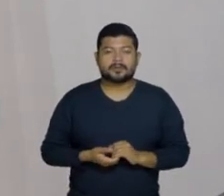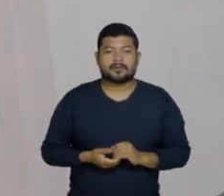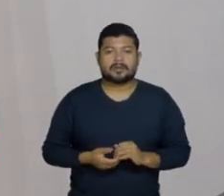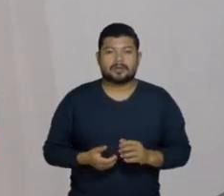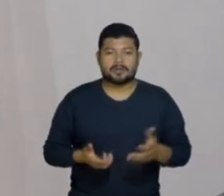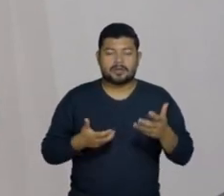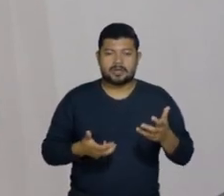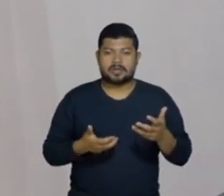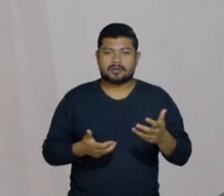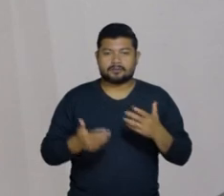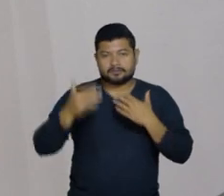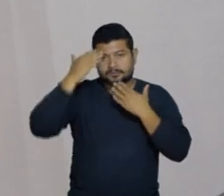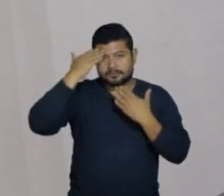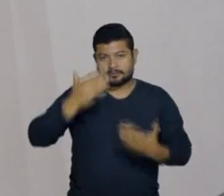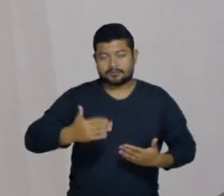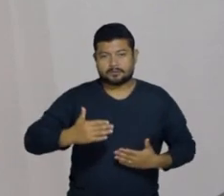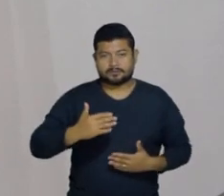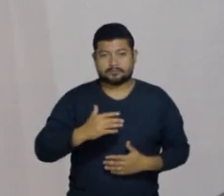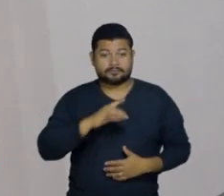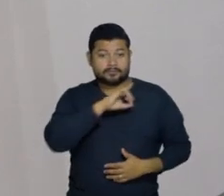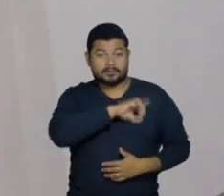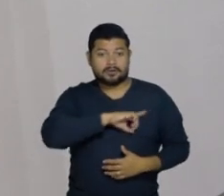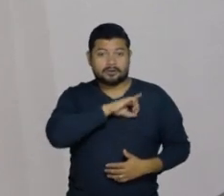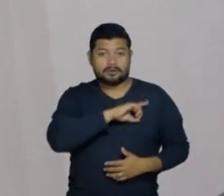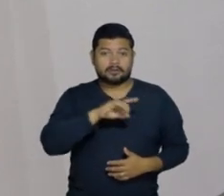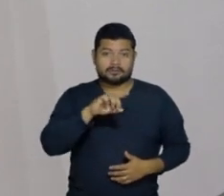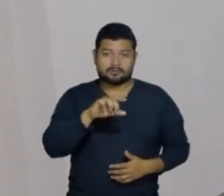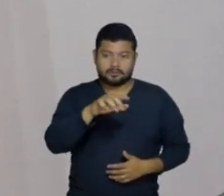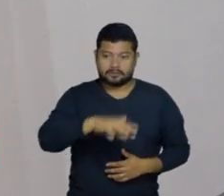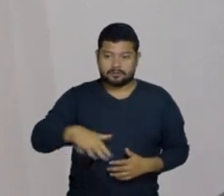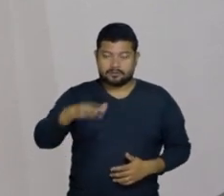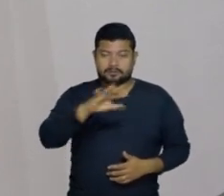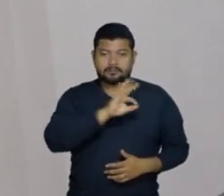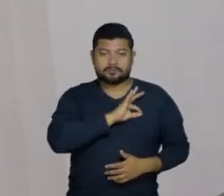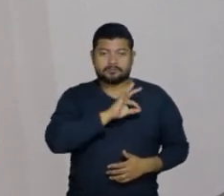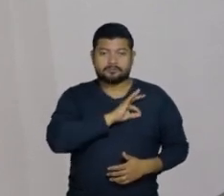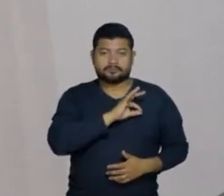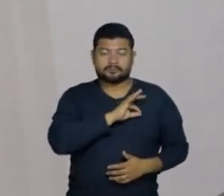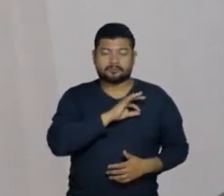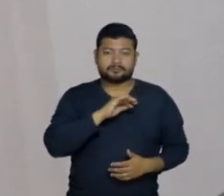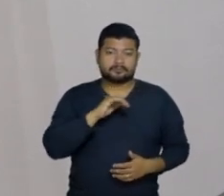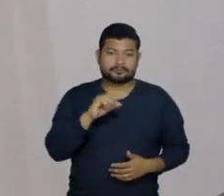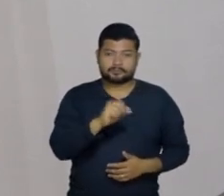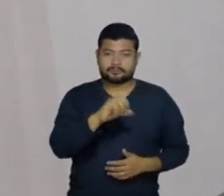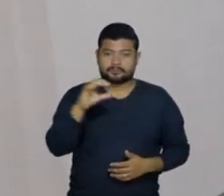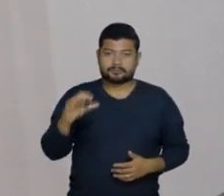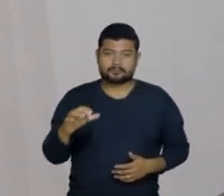nosso delegado-geral da Polícia Civil de Santa Catarina, delegado Ulisses, que fará aqui uso da